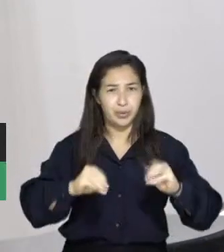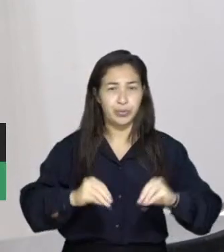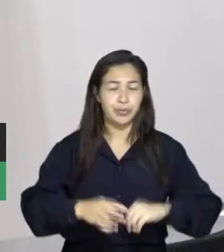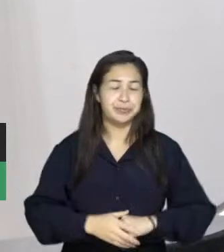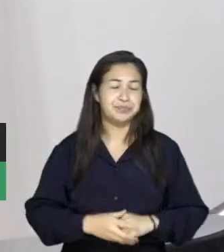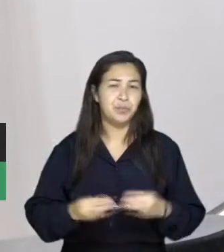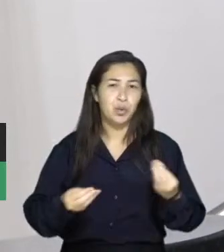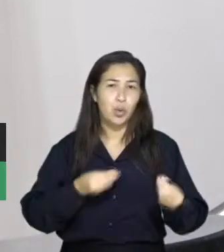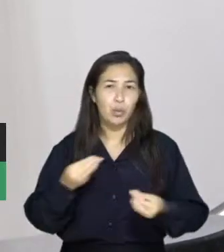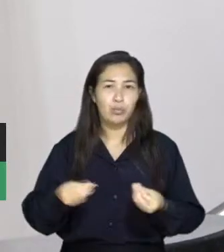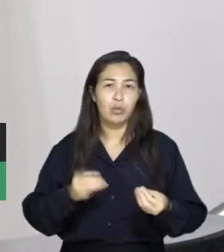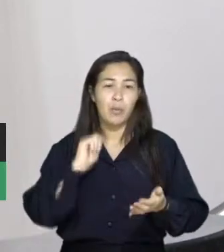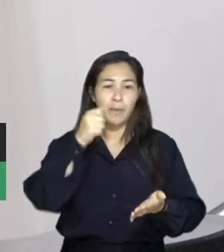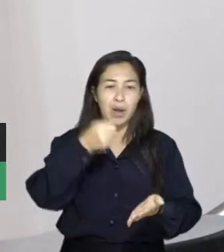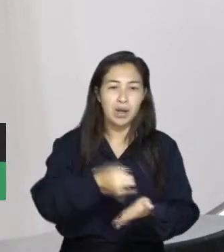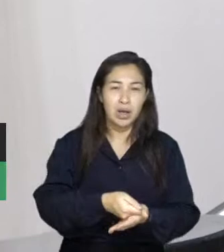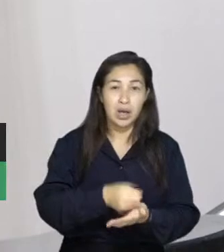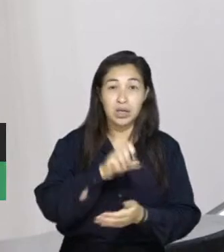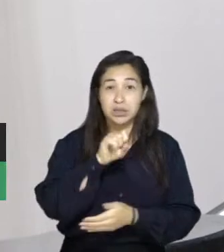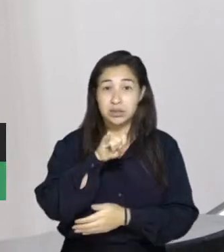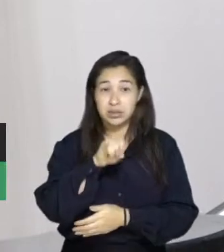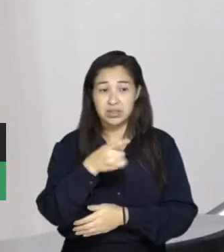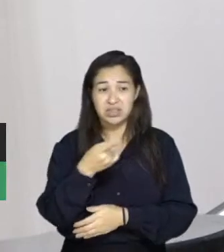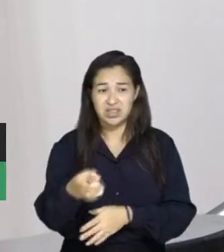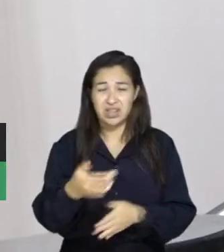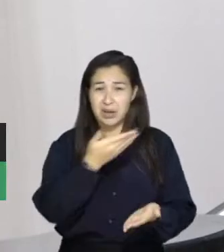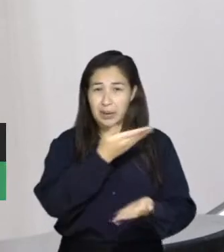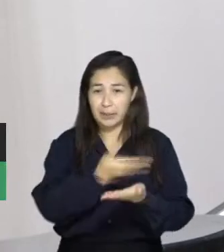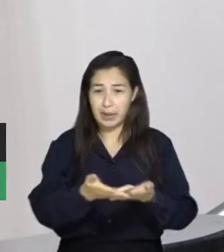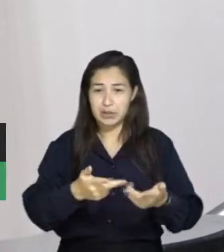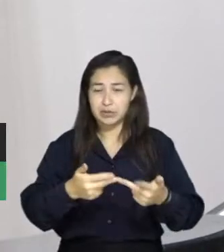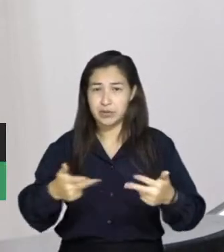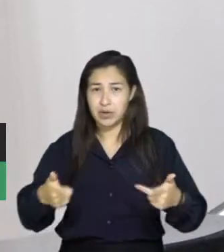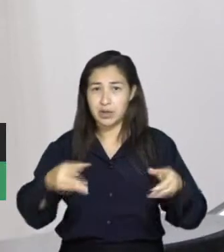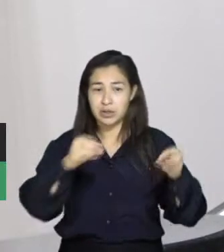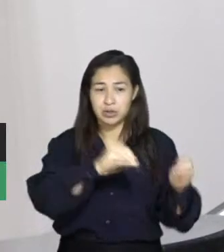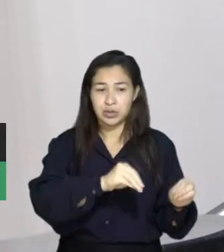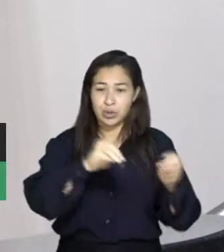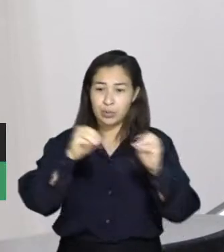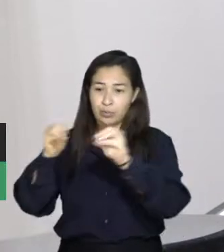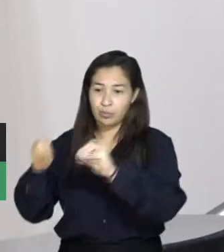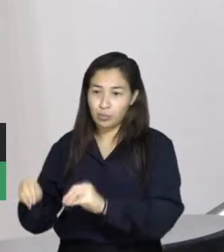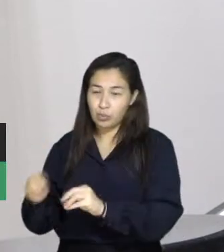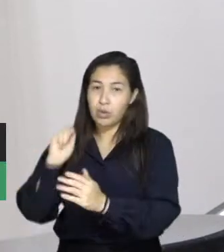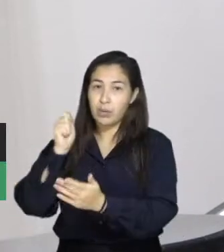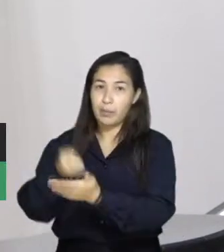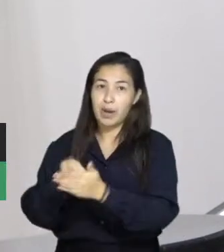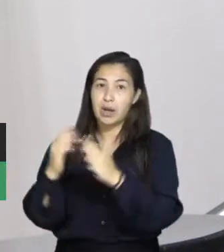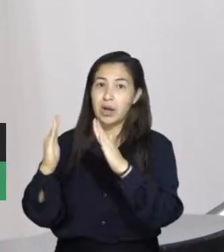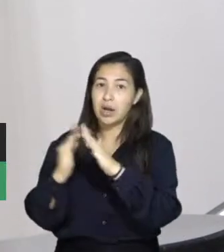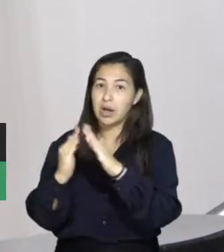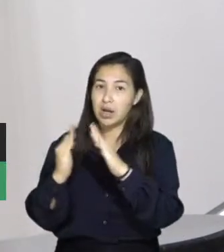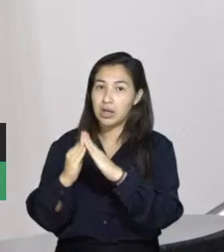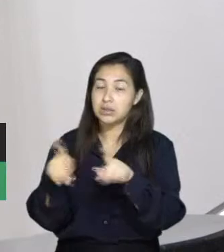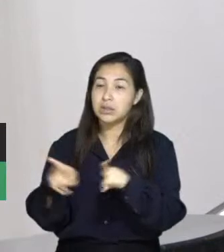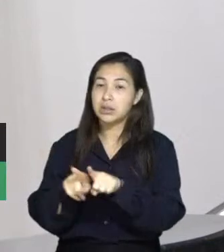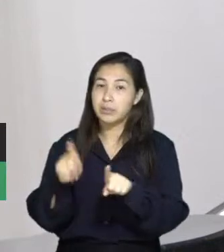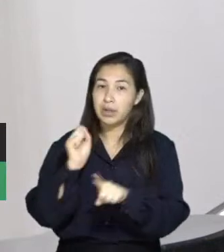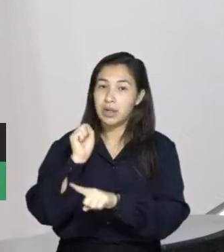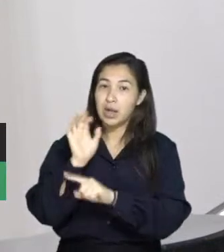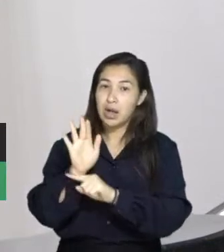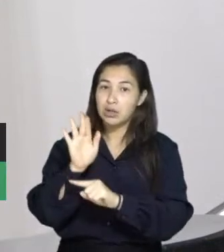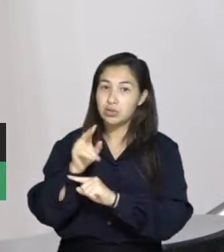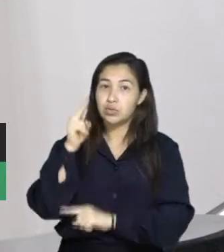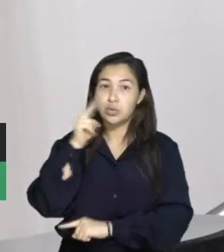indenização, reassentamento coletivo das comunidades e auxílio emergencial